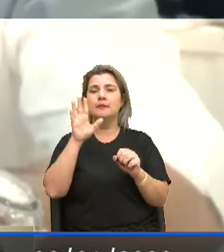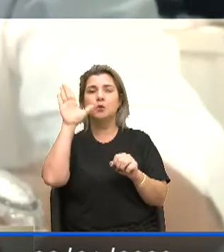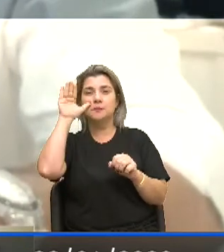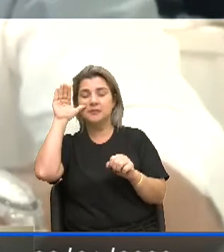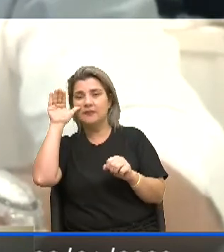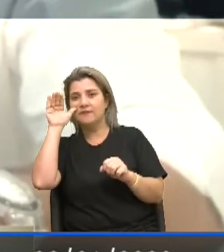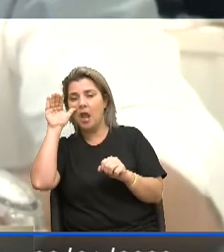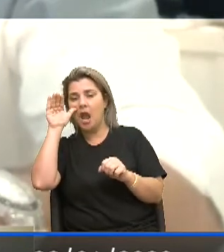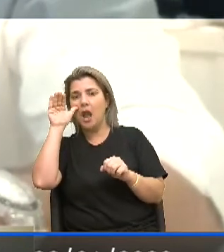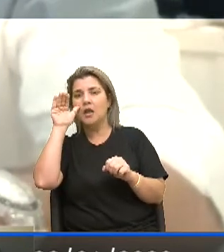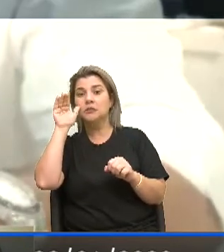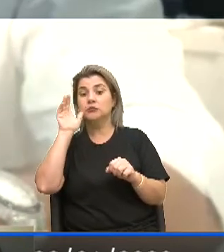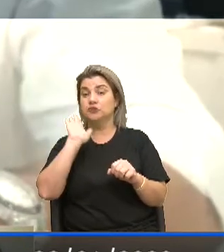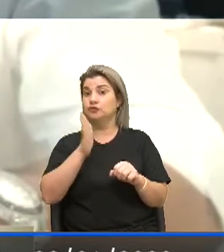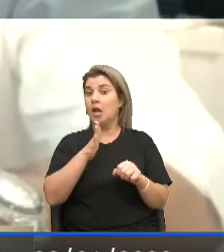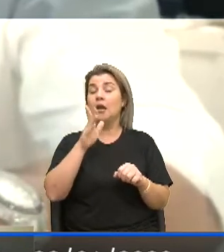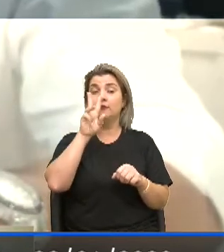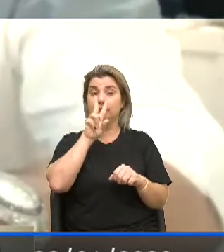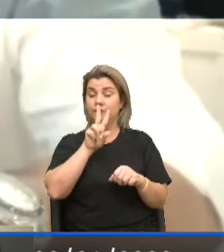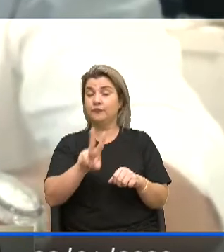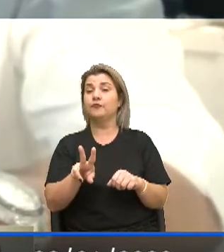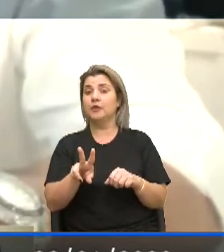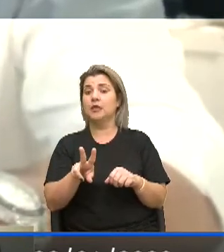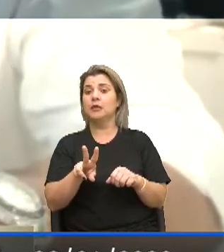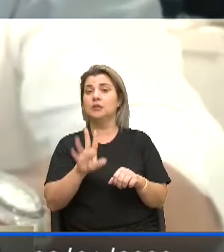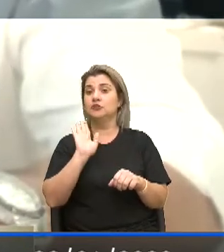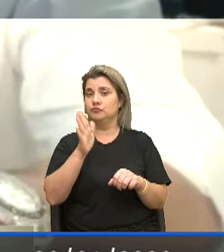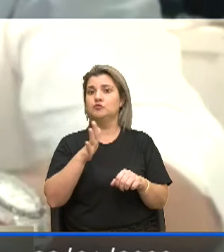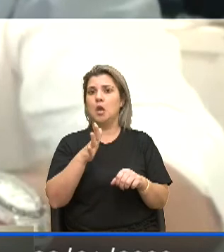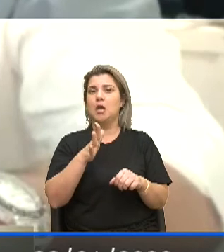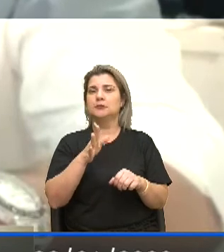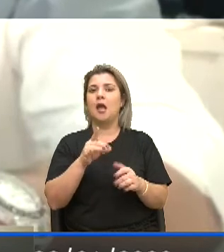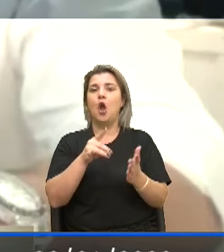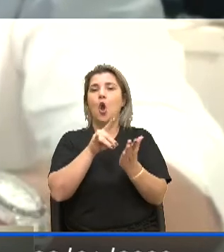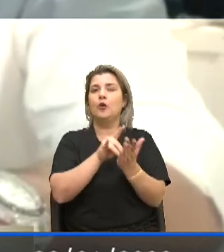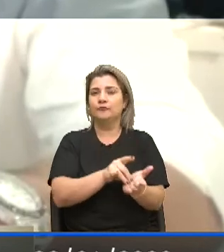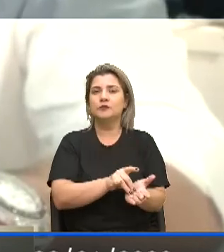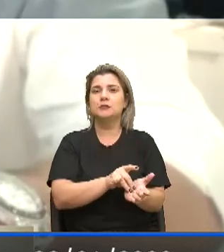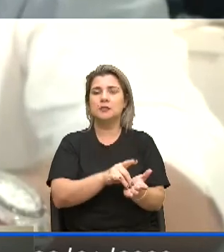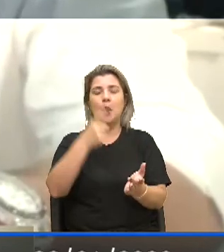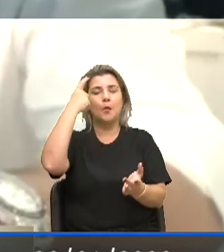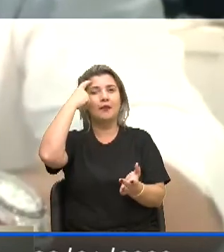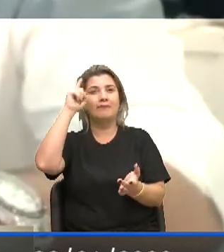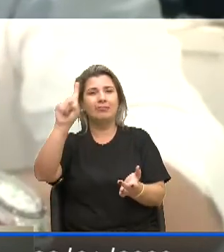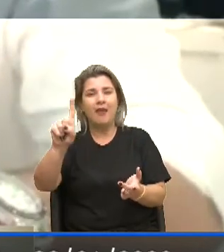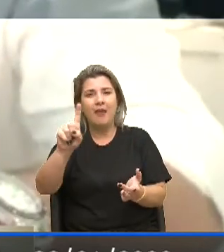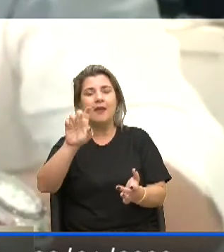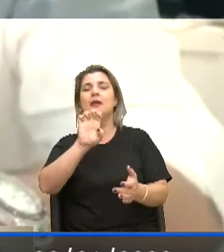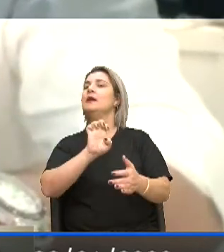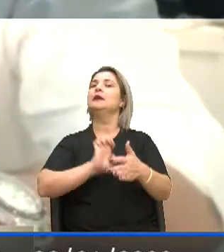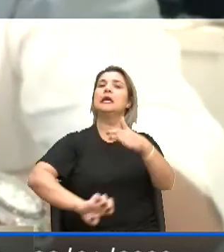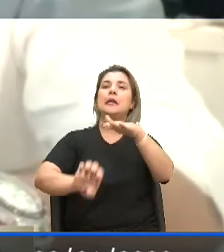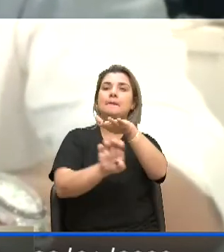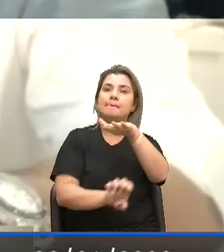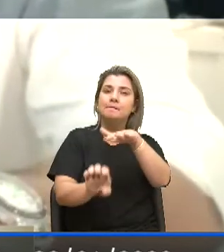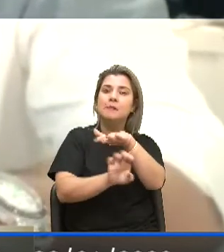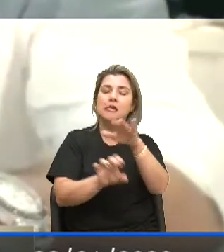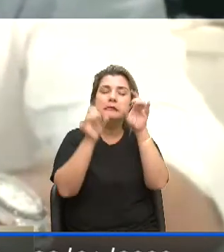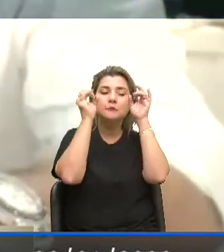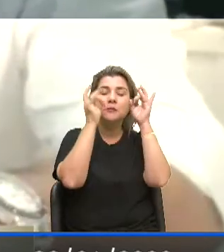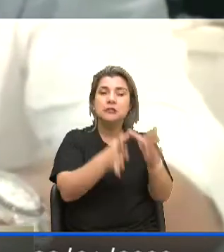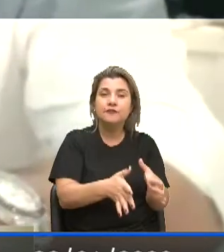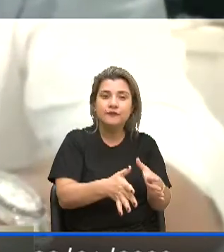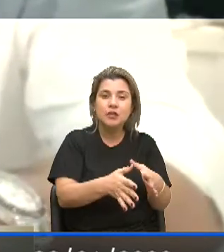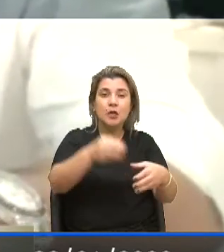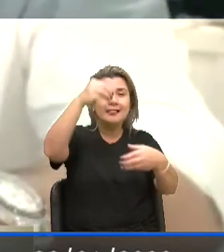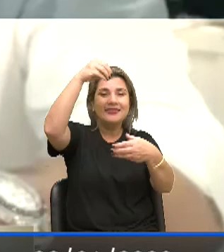ver que já está contemplada essa ideia, então, de propiciar que a empresa mesmo defina dentro